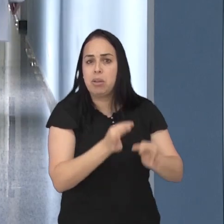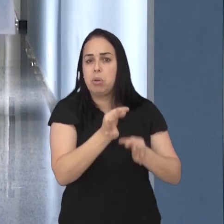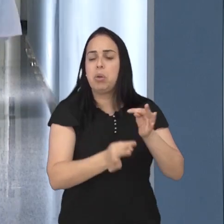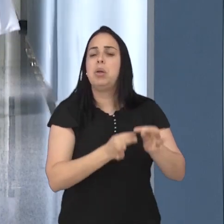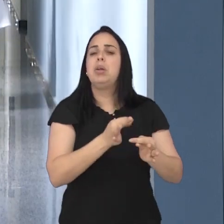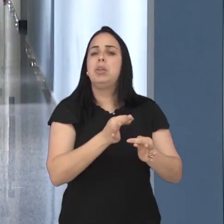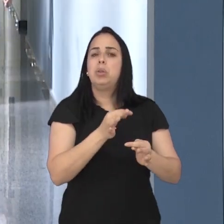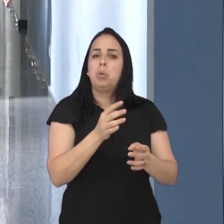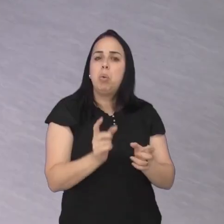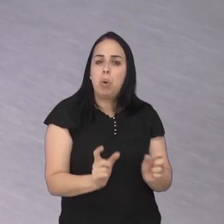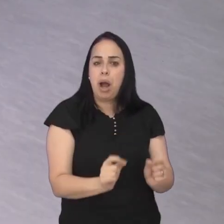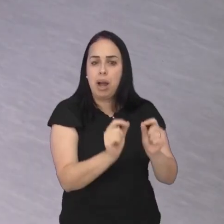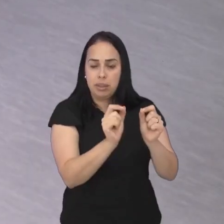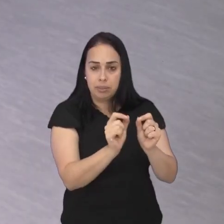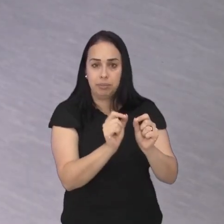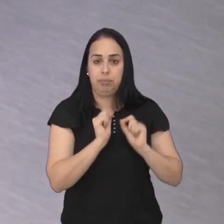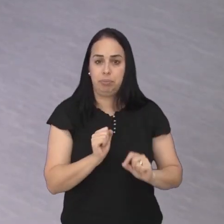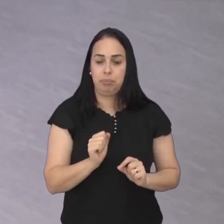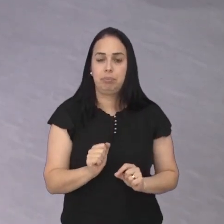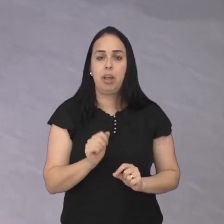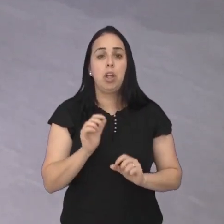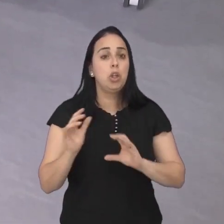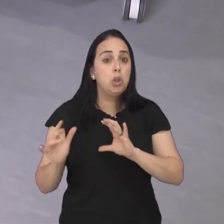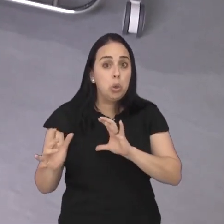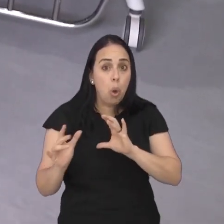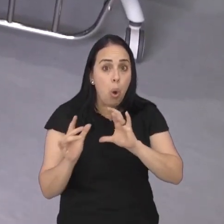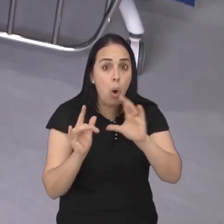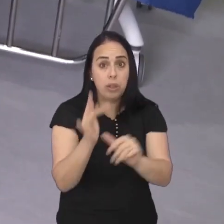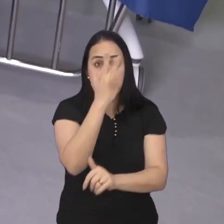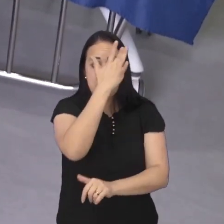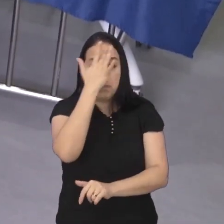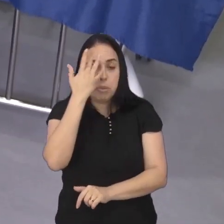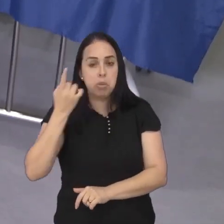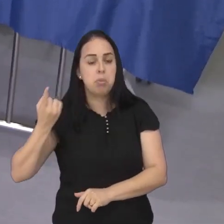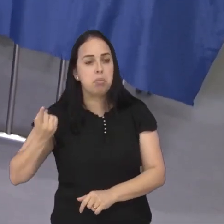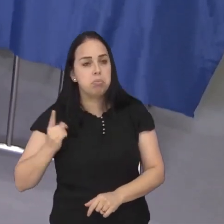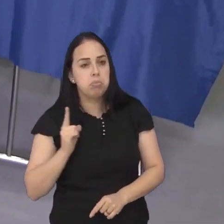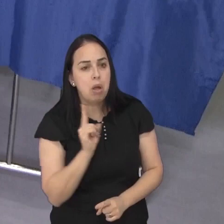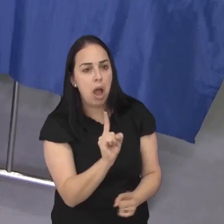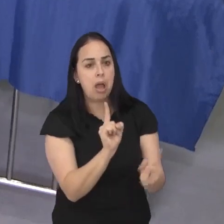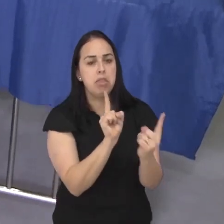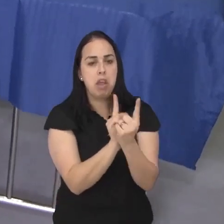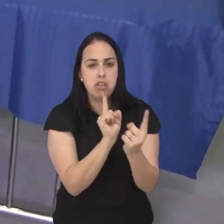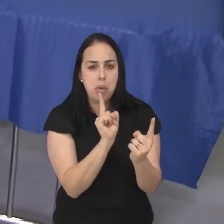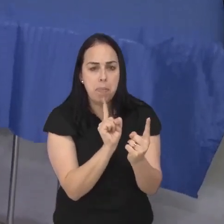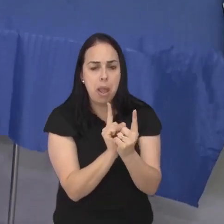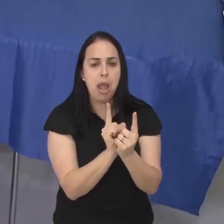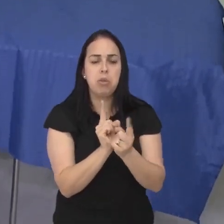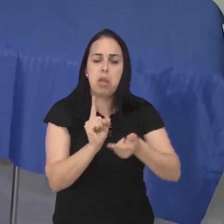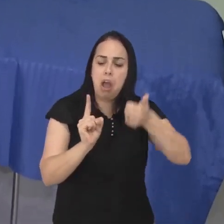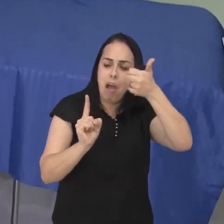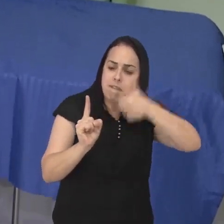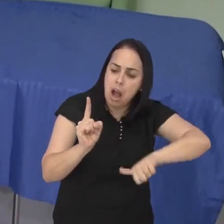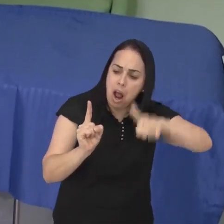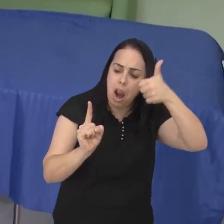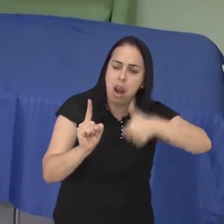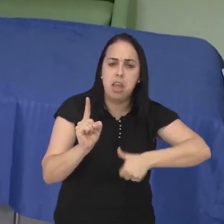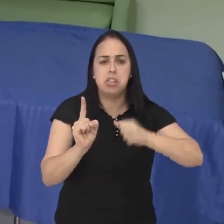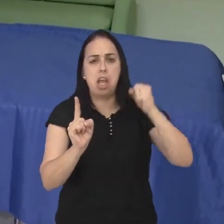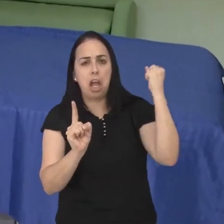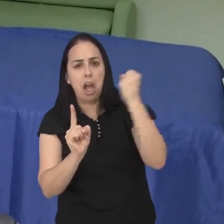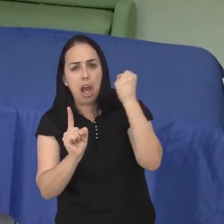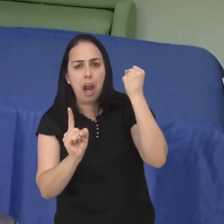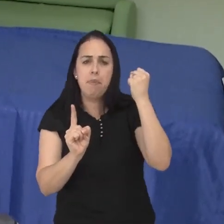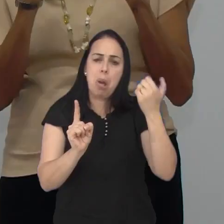chegam ao SUS. Todos passam por uma avaliação que classifica a prioridade de atendimento de acordo com a gravidade